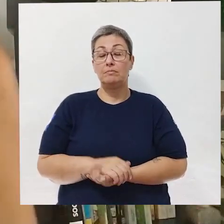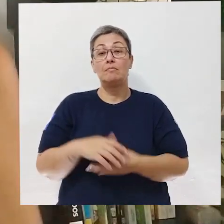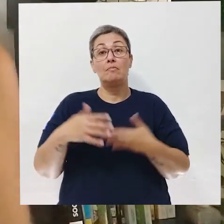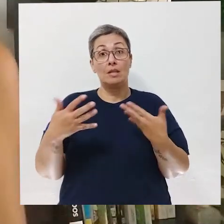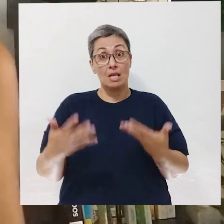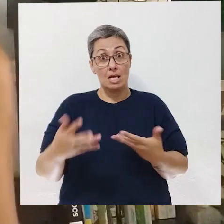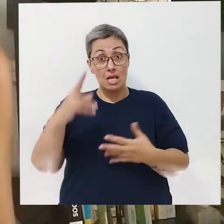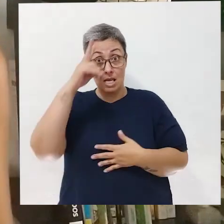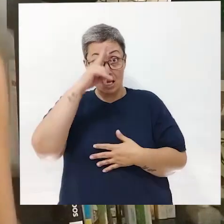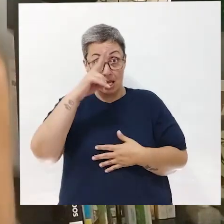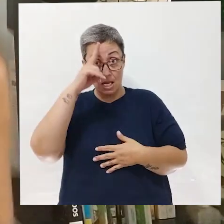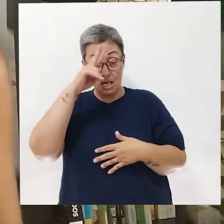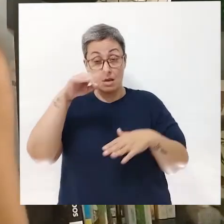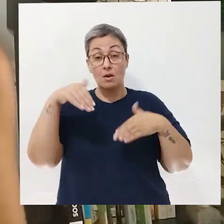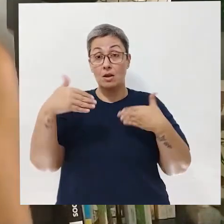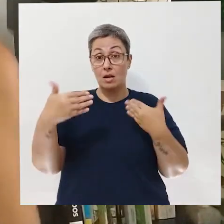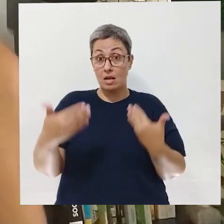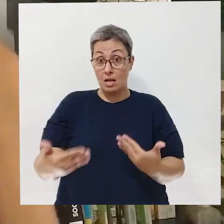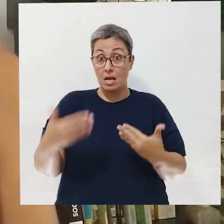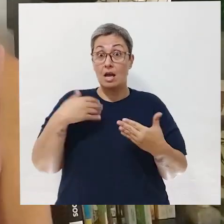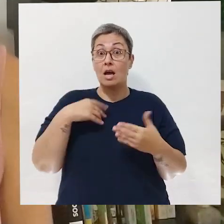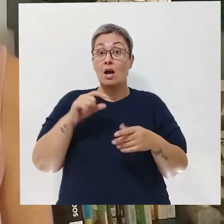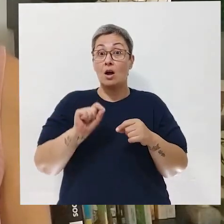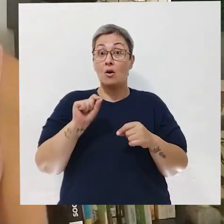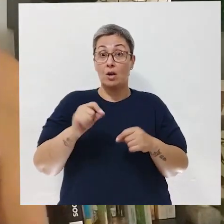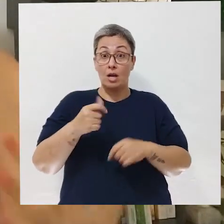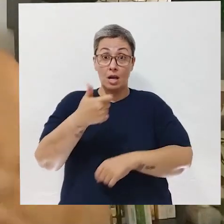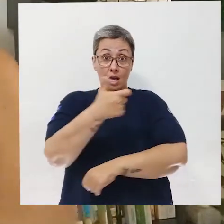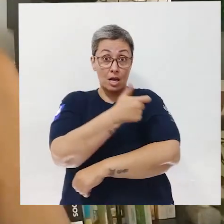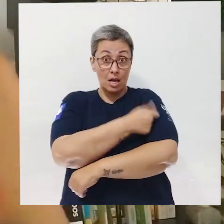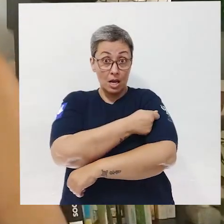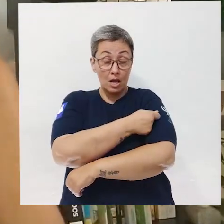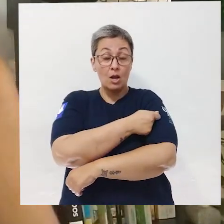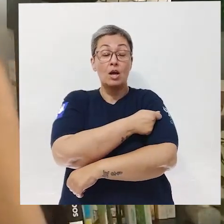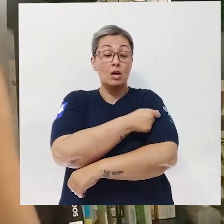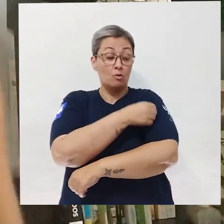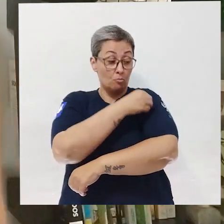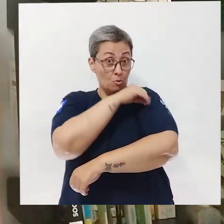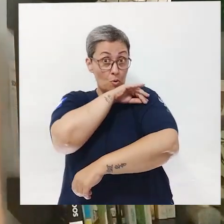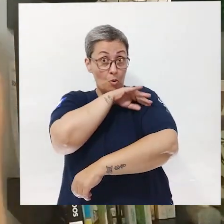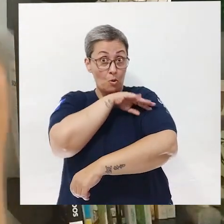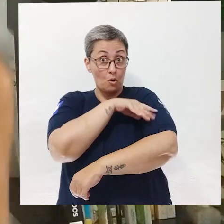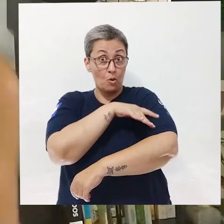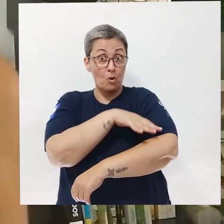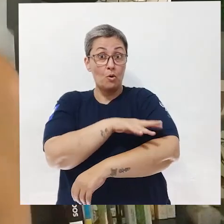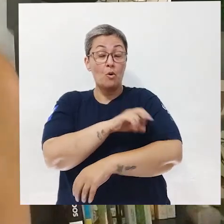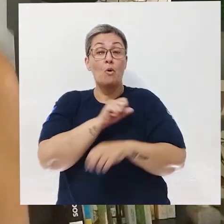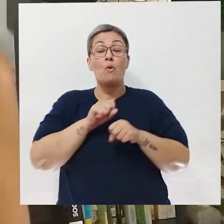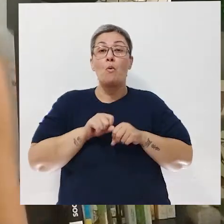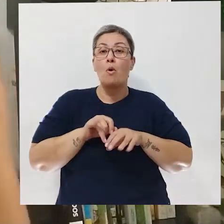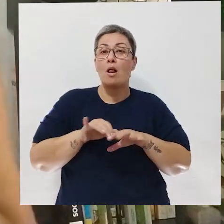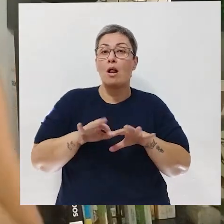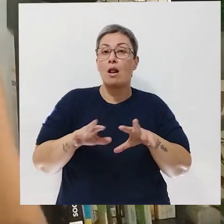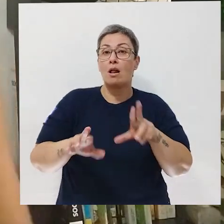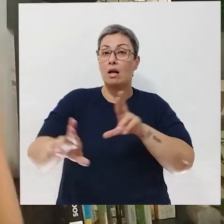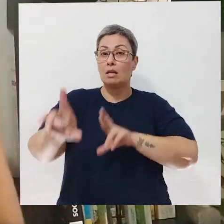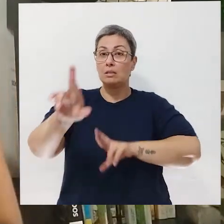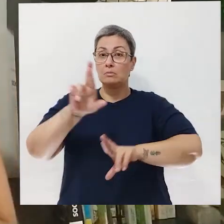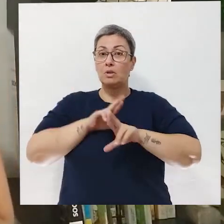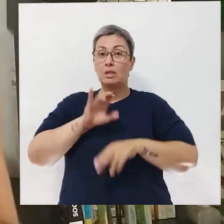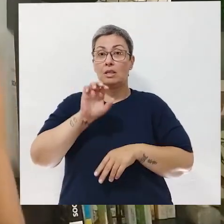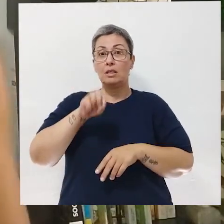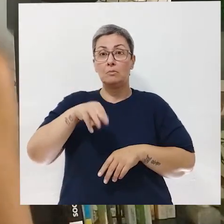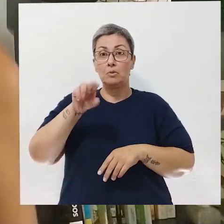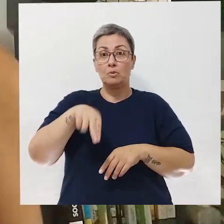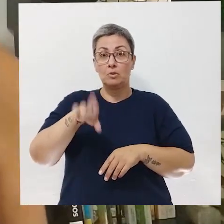Bom, lembrando então que a substância que é injetada, ela entra no nosso organismo e desencadeia uma resposta imune,